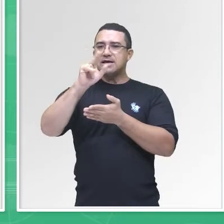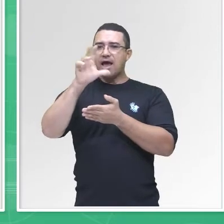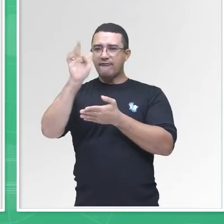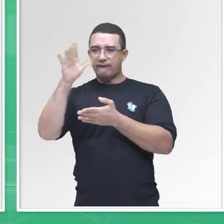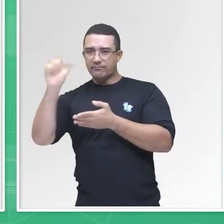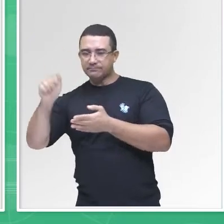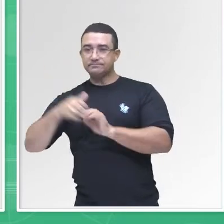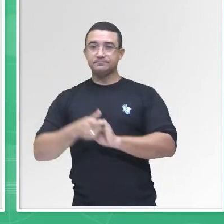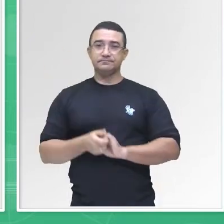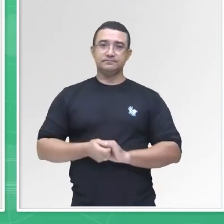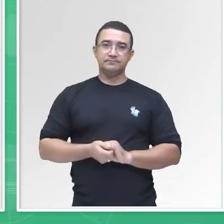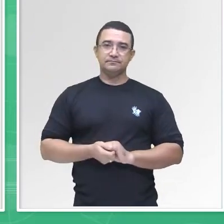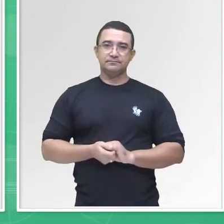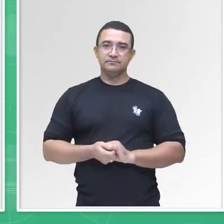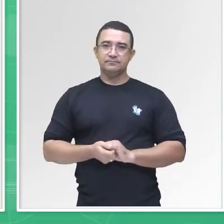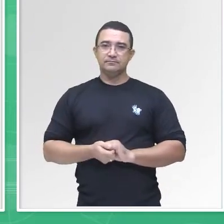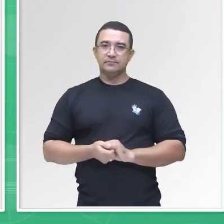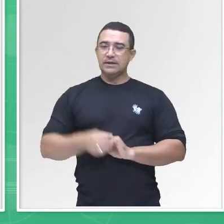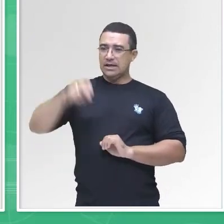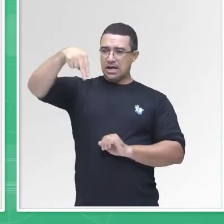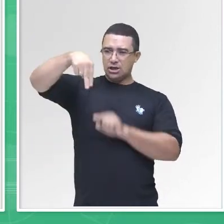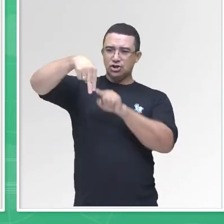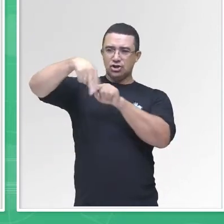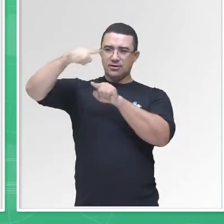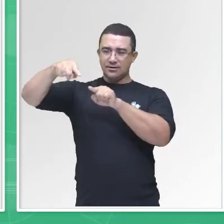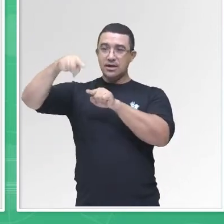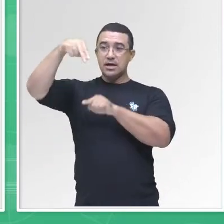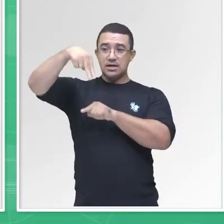se escreve nhandu. E